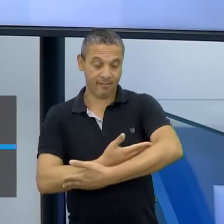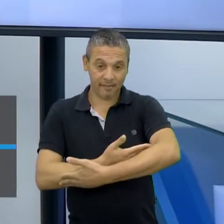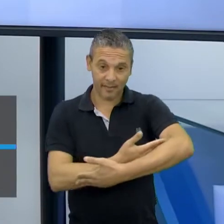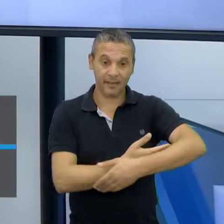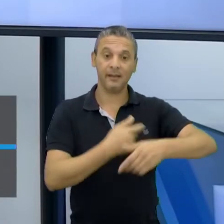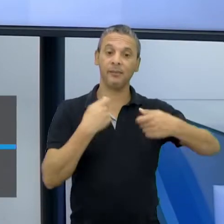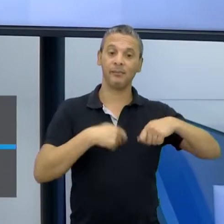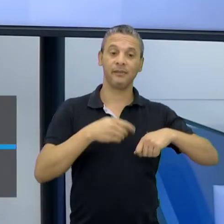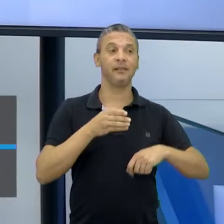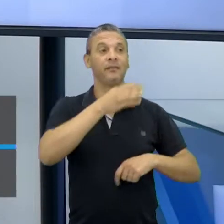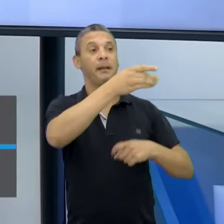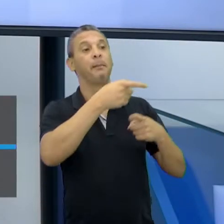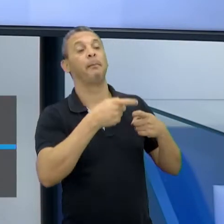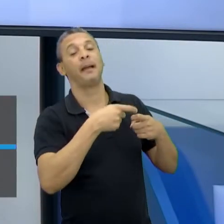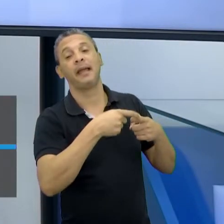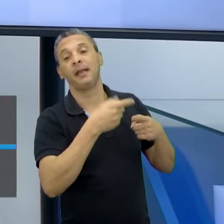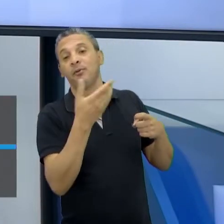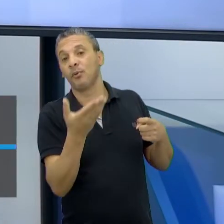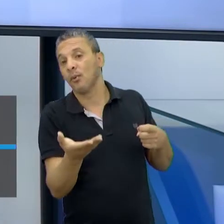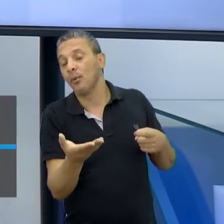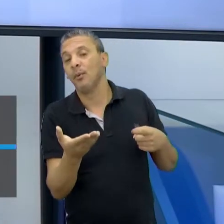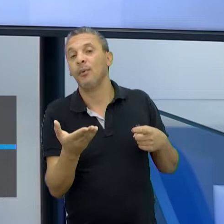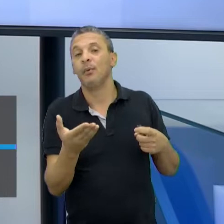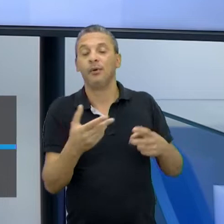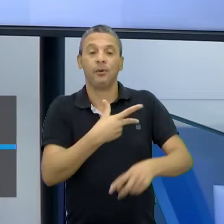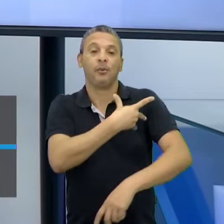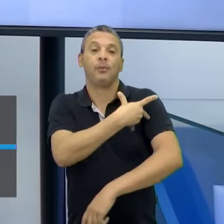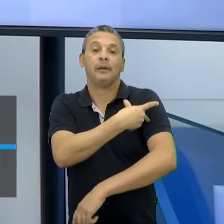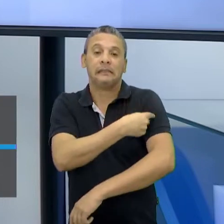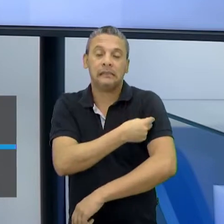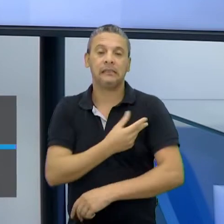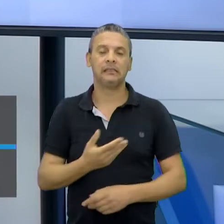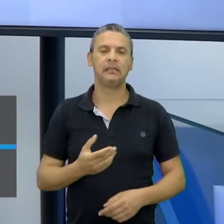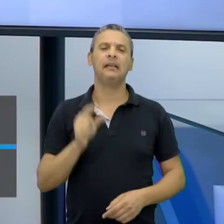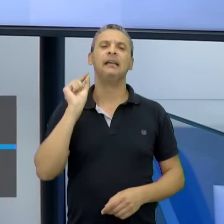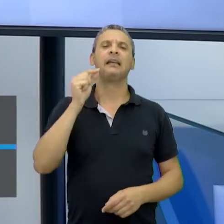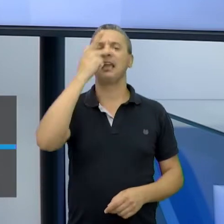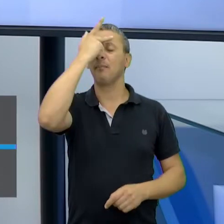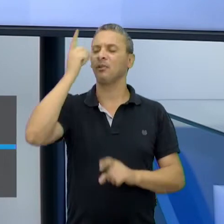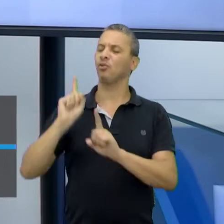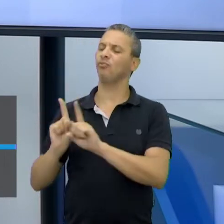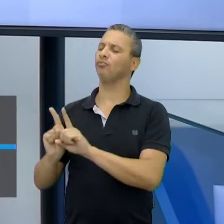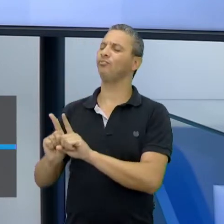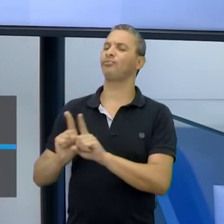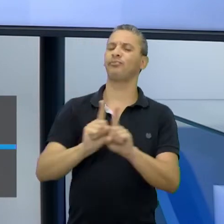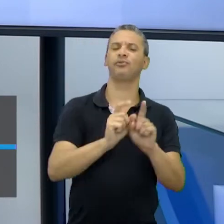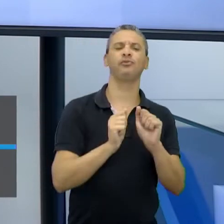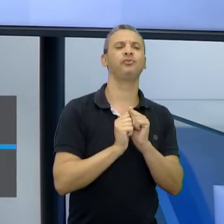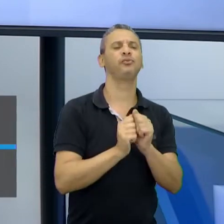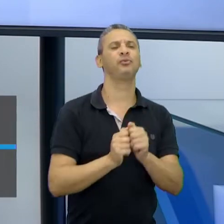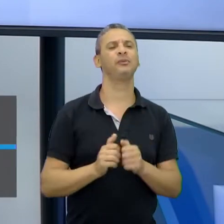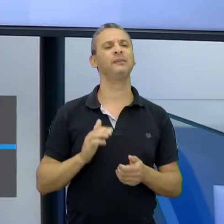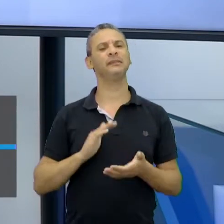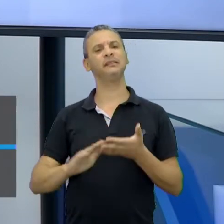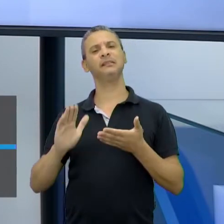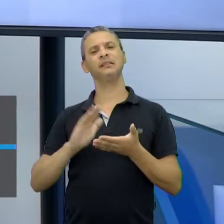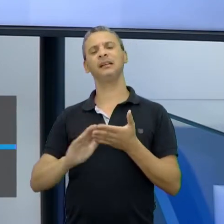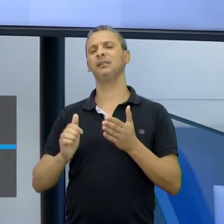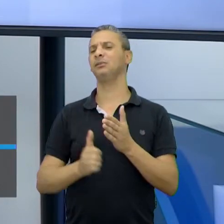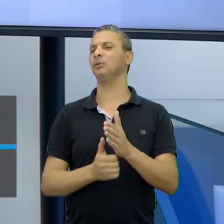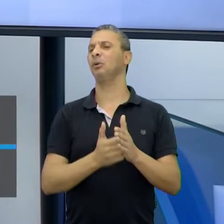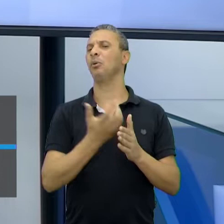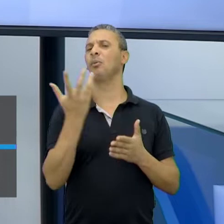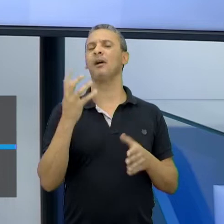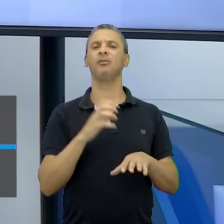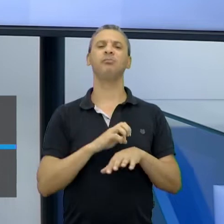gente precisa ir ao médico, a gente precisa tomar vacina. Então, quem nos levou, né? Quanto essa pessoa aí gastou com o transporte,